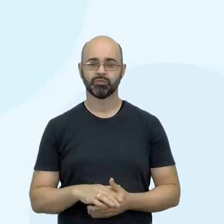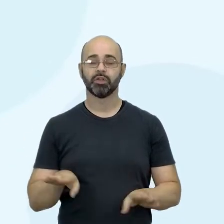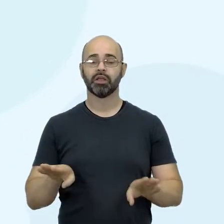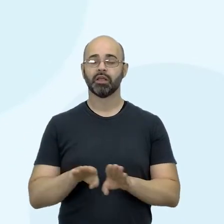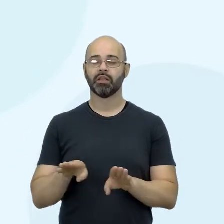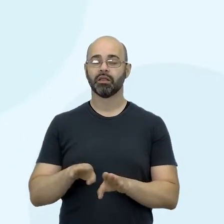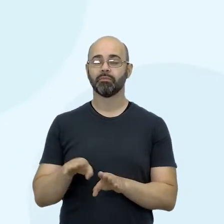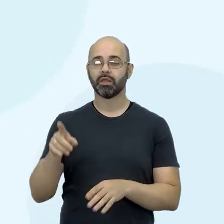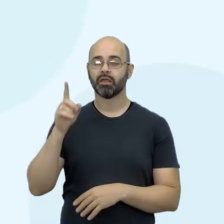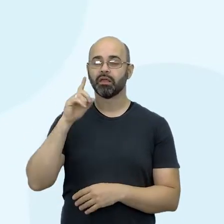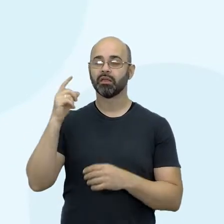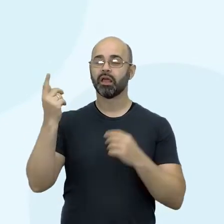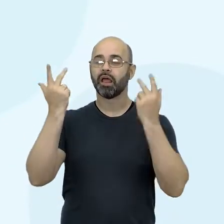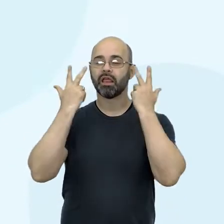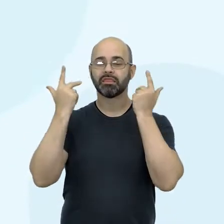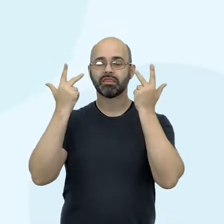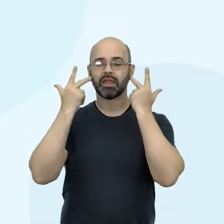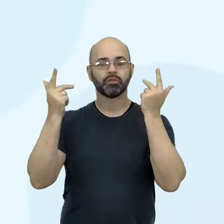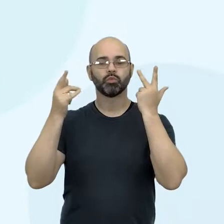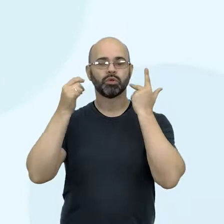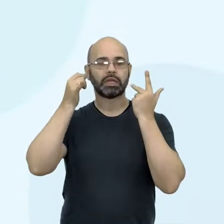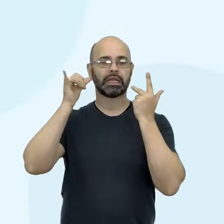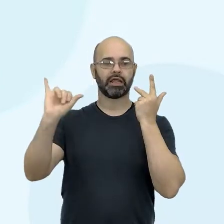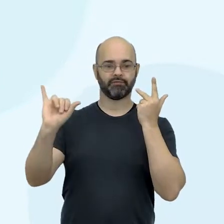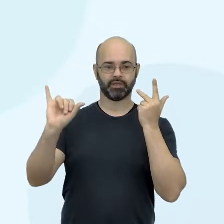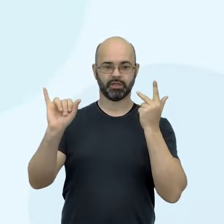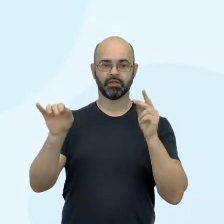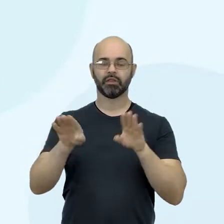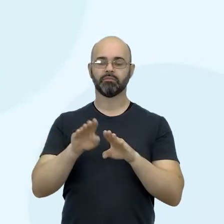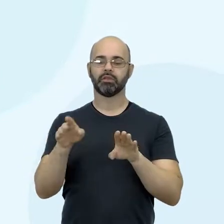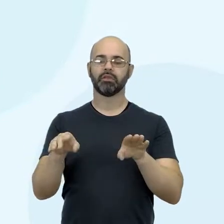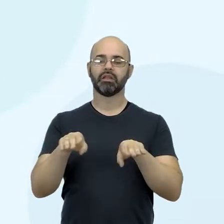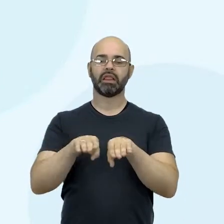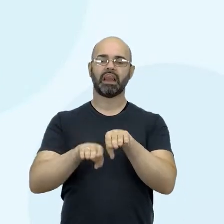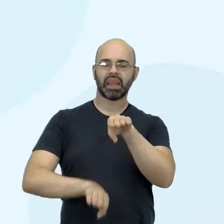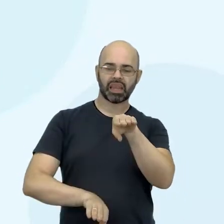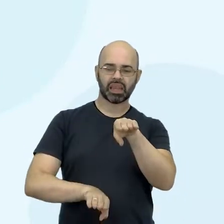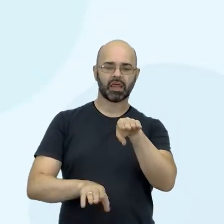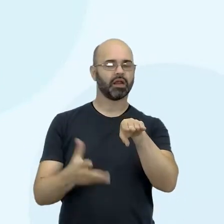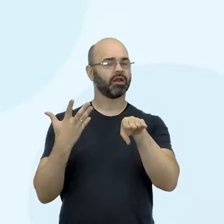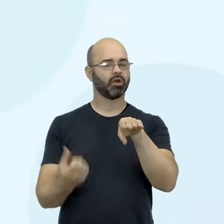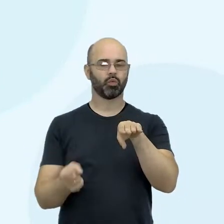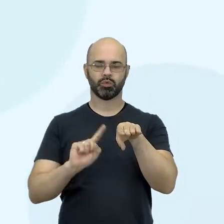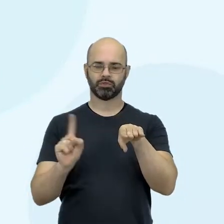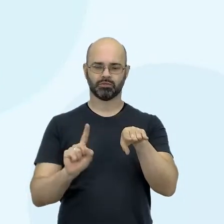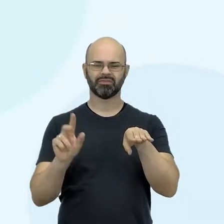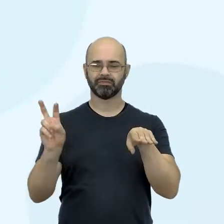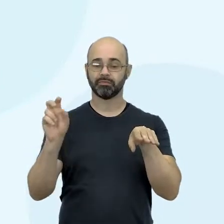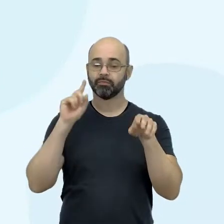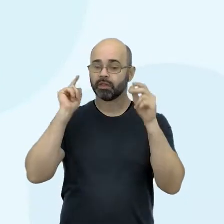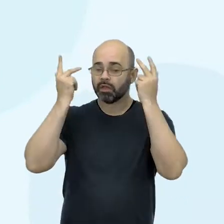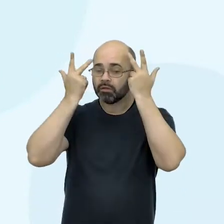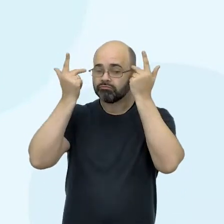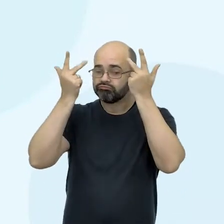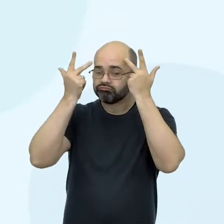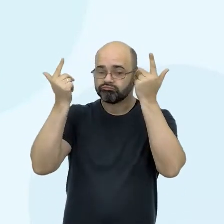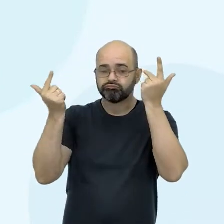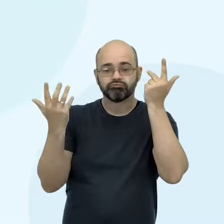desnaturalizando e problematizando formas de desigualdade. Eu queria frisar essa questão do